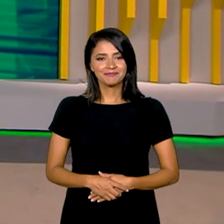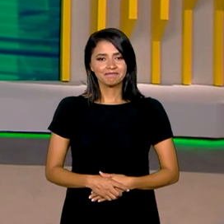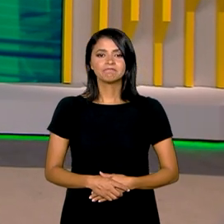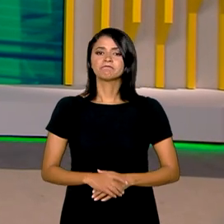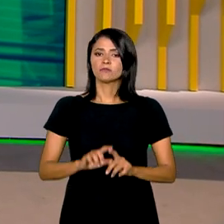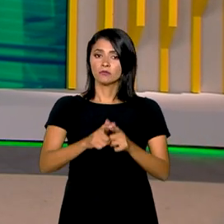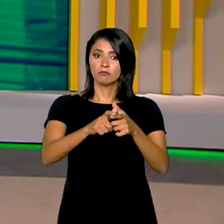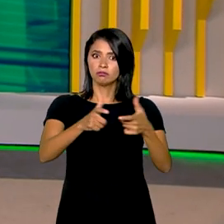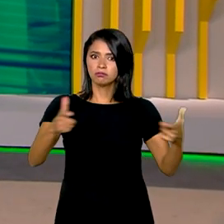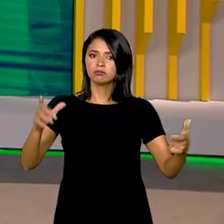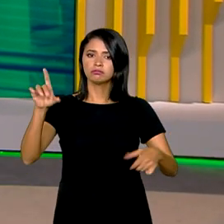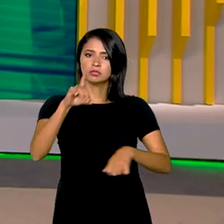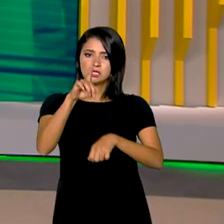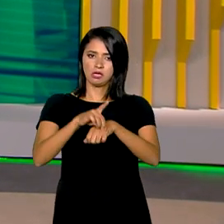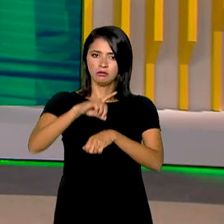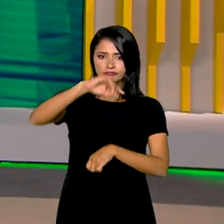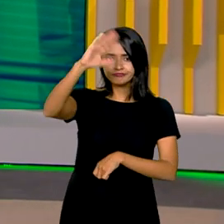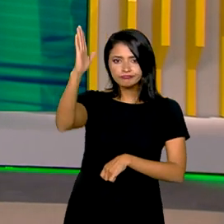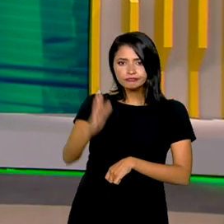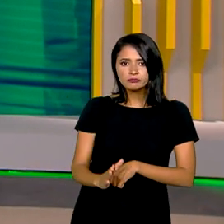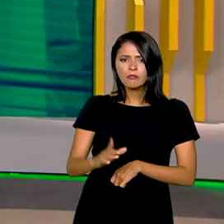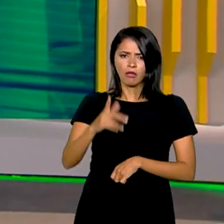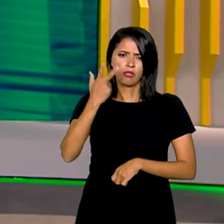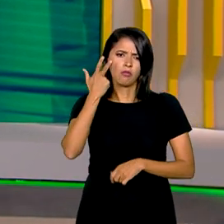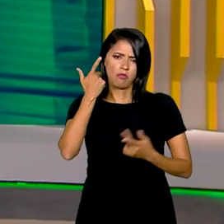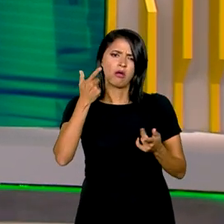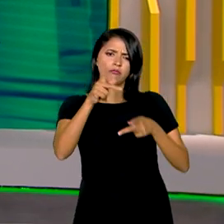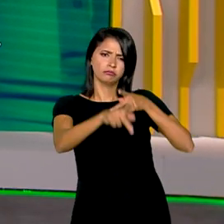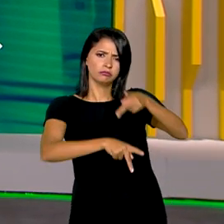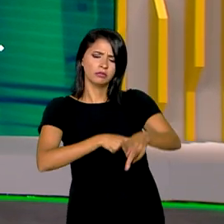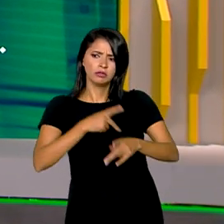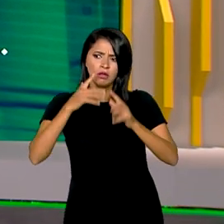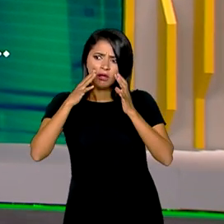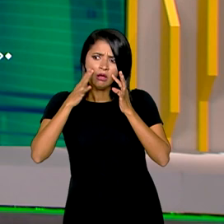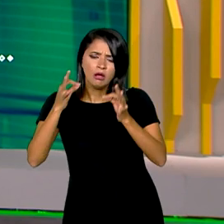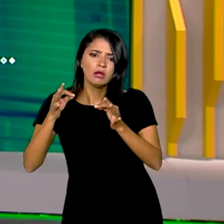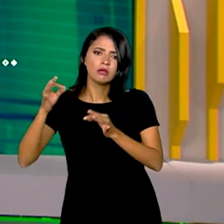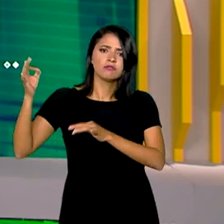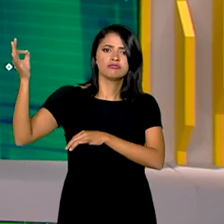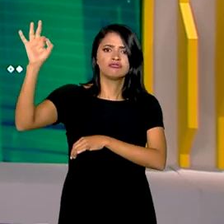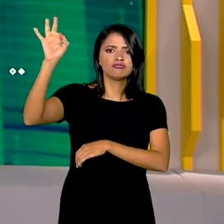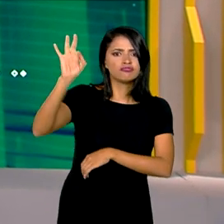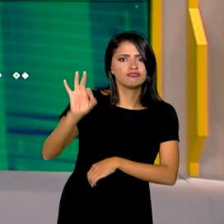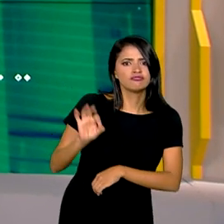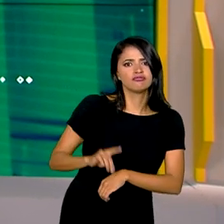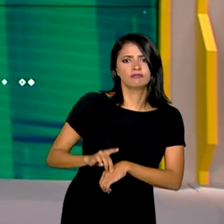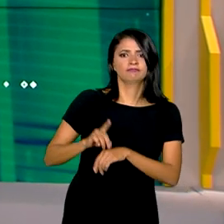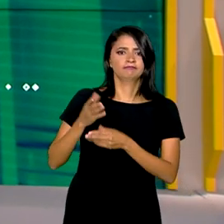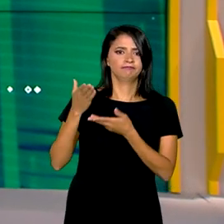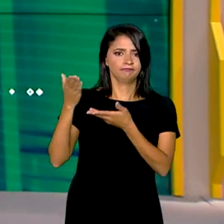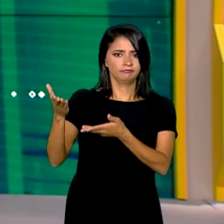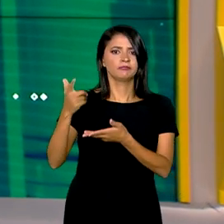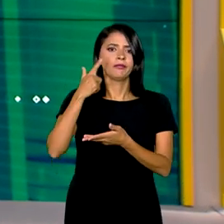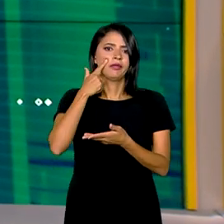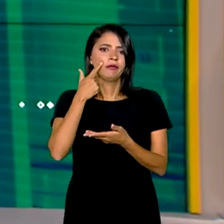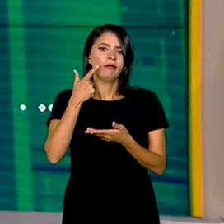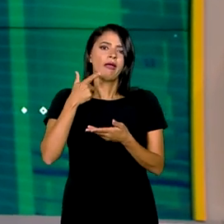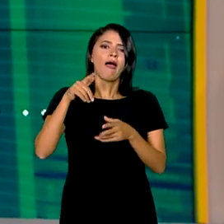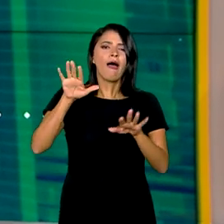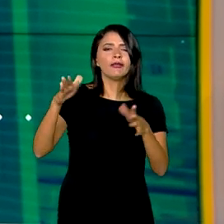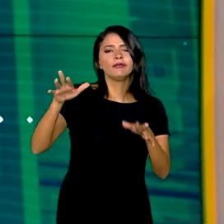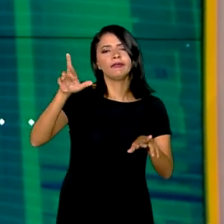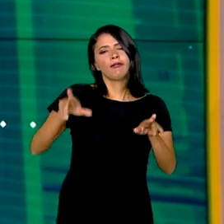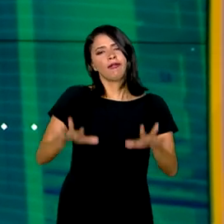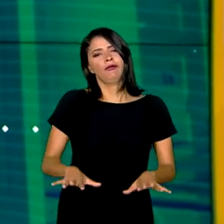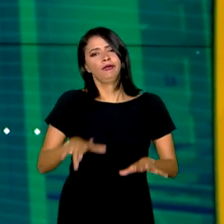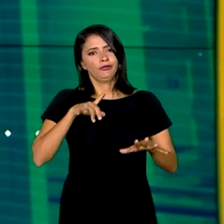Com o avanço da dengue no país, é natural que a população fique de olho no mosquito Aedes aegypti e acabe relaxando no